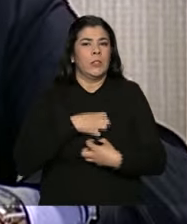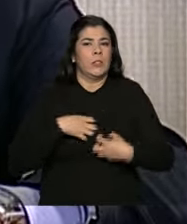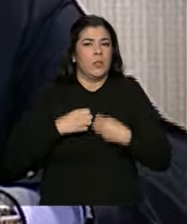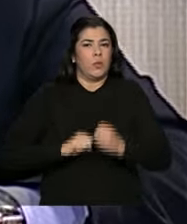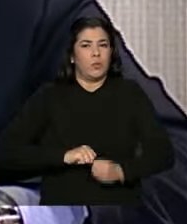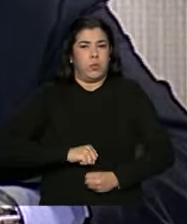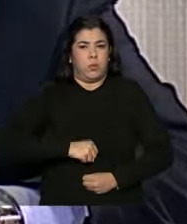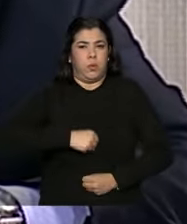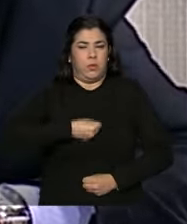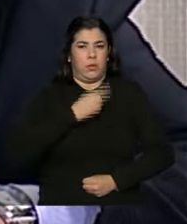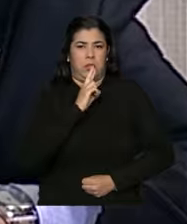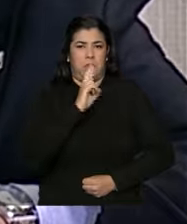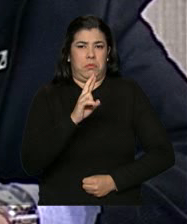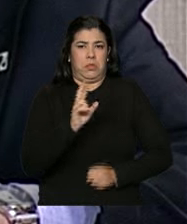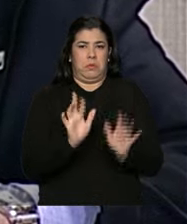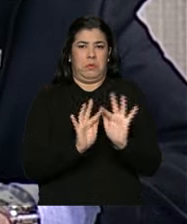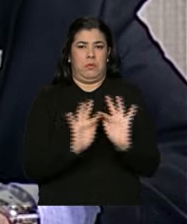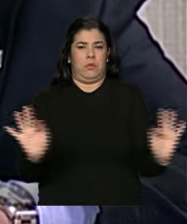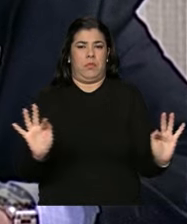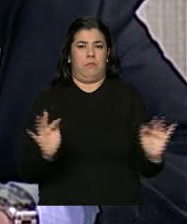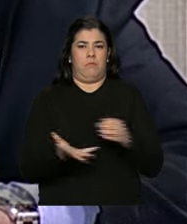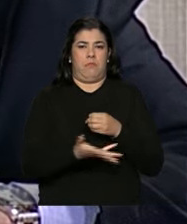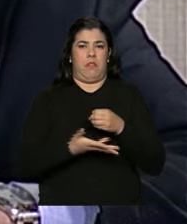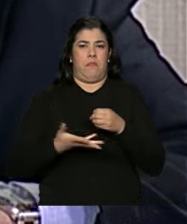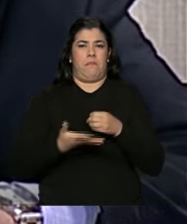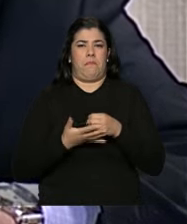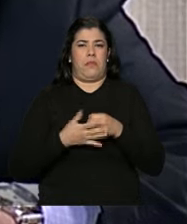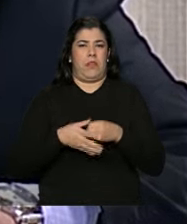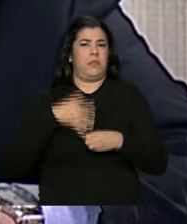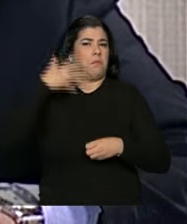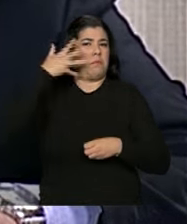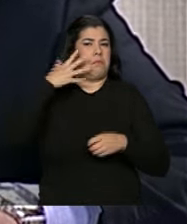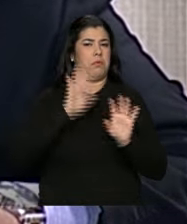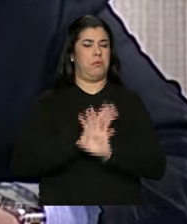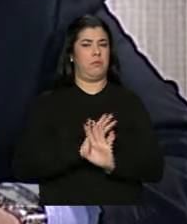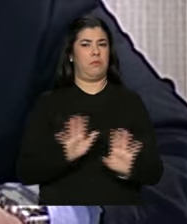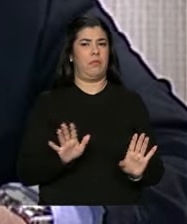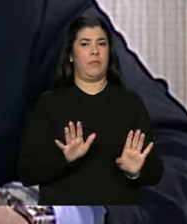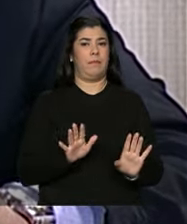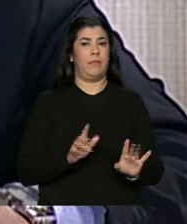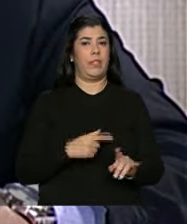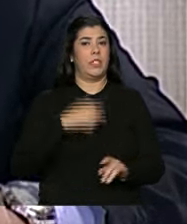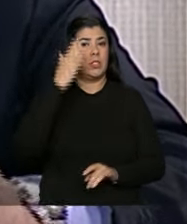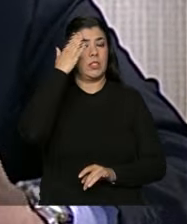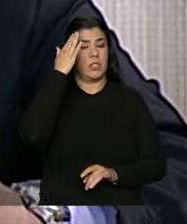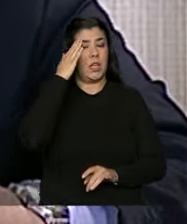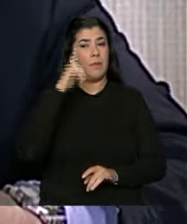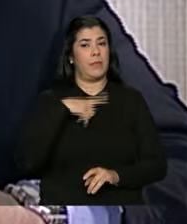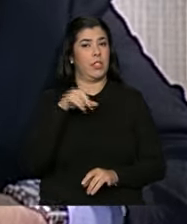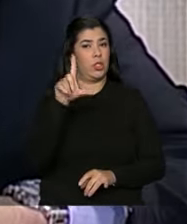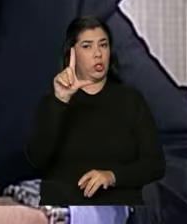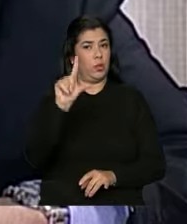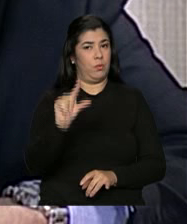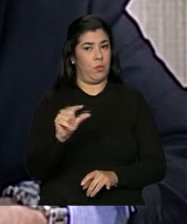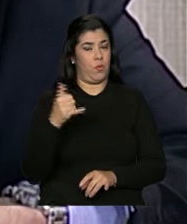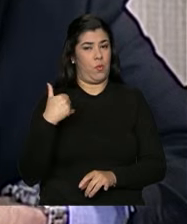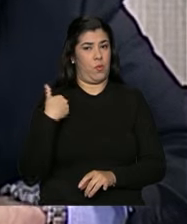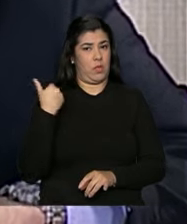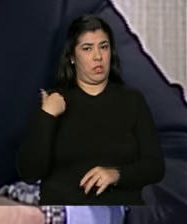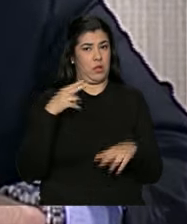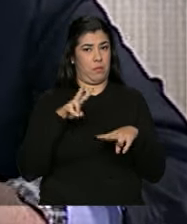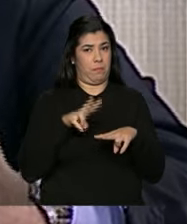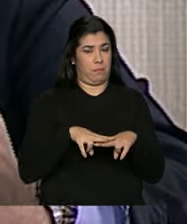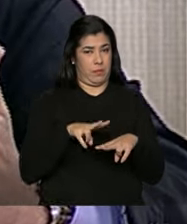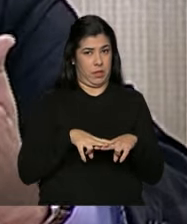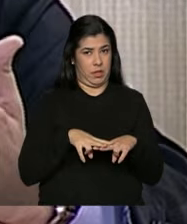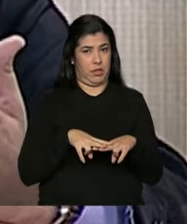né? por uma resposta simplista à suas bases, porque nós sabemos eh hoje que de fato a redução tem uma adesão muito grande